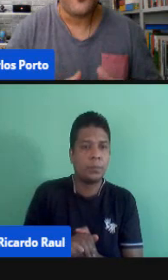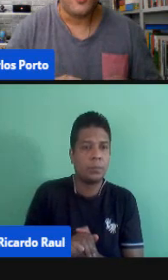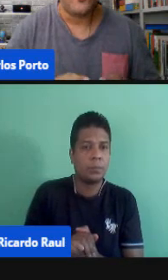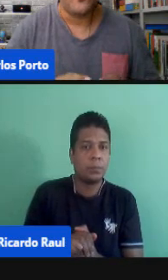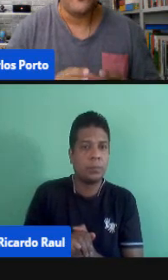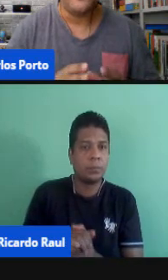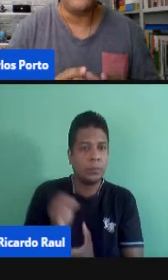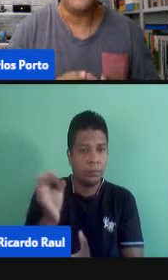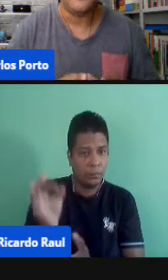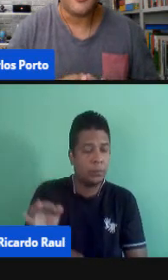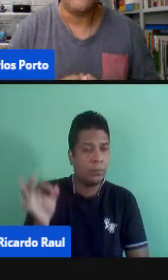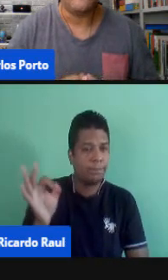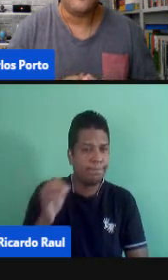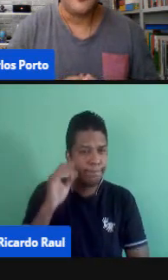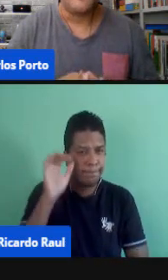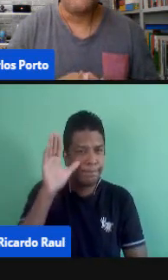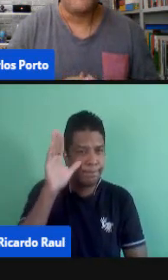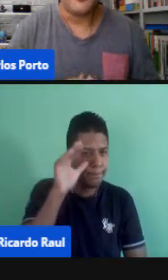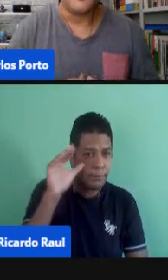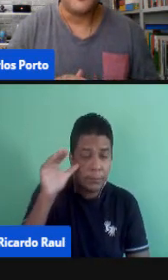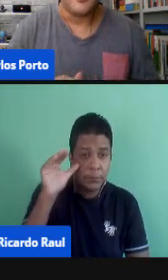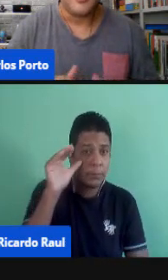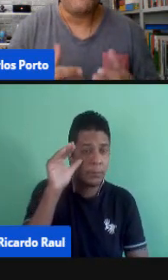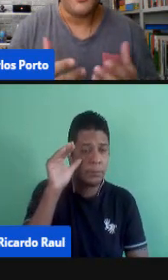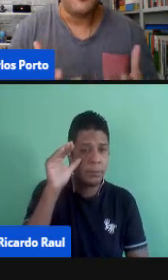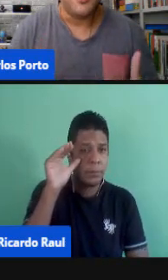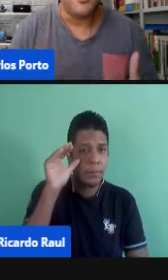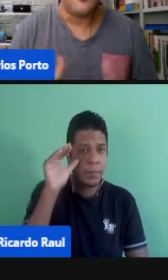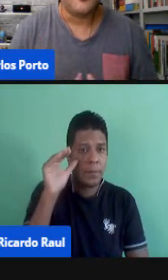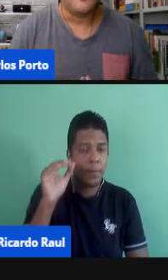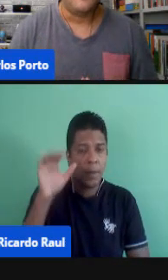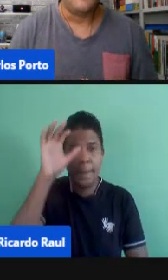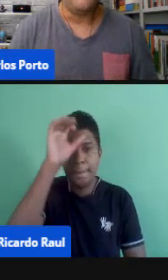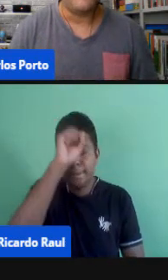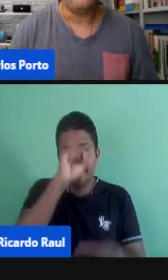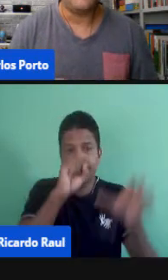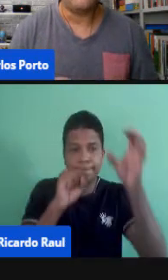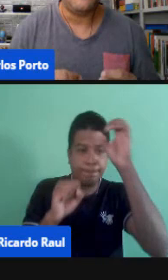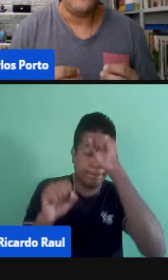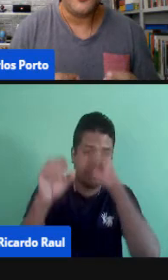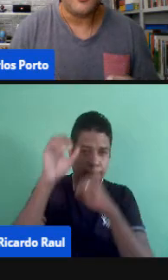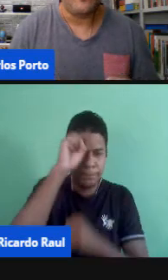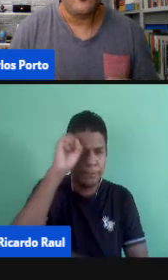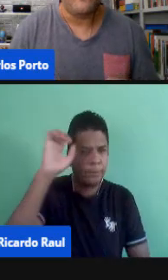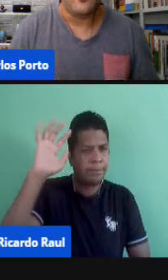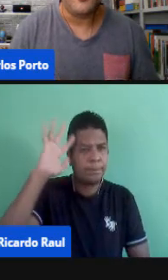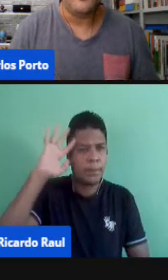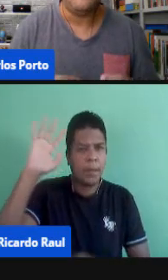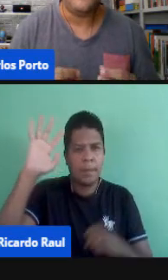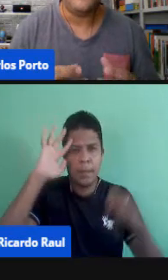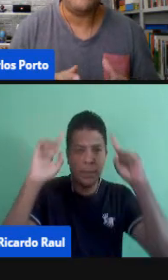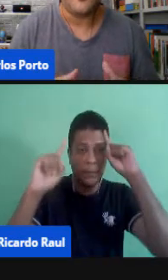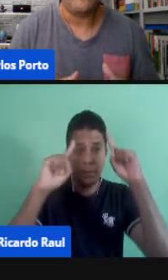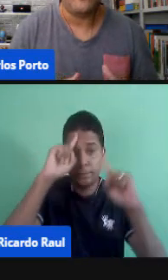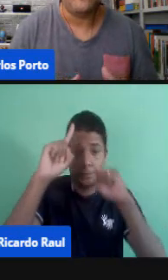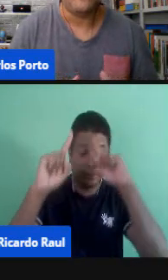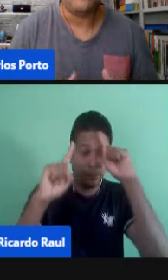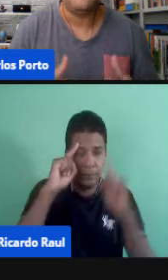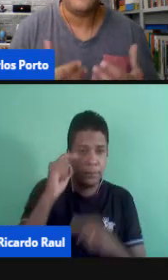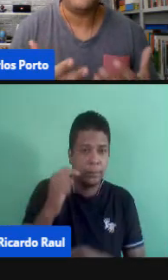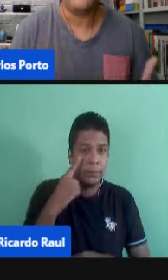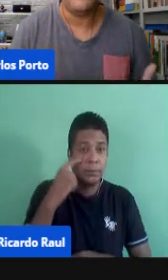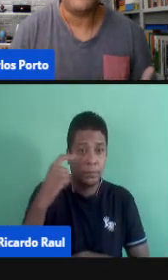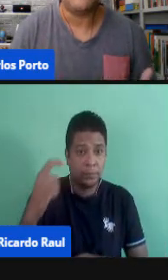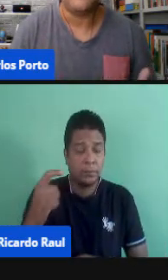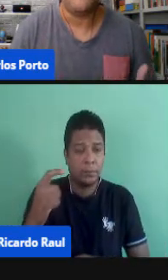assertividade, curiosidade para aprender, imaginação criativa, interesse